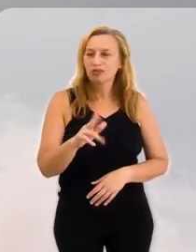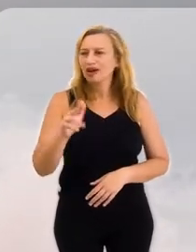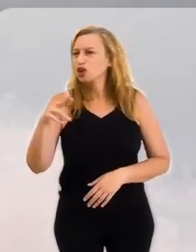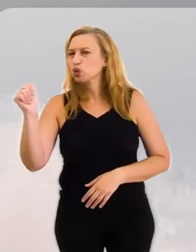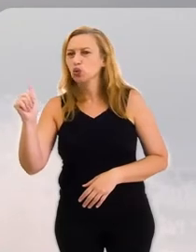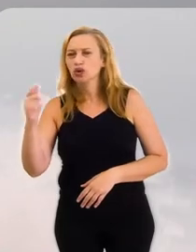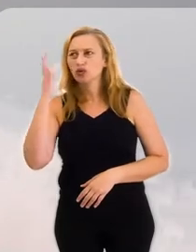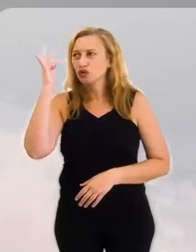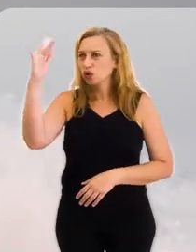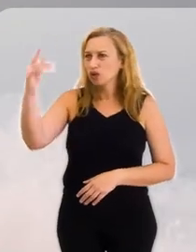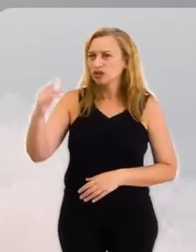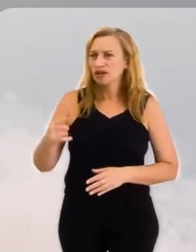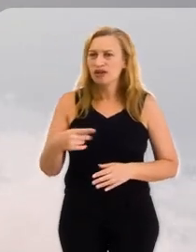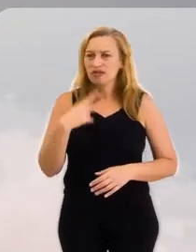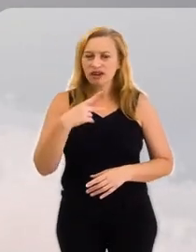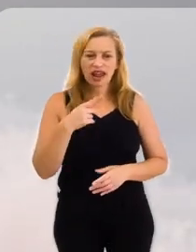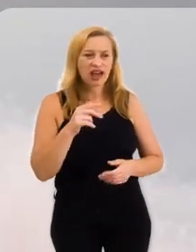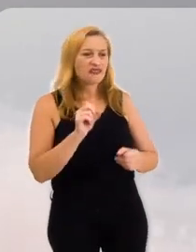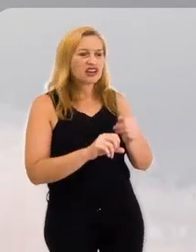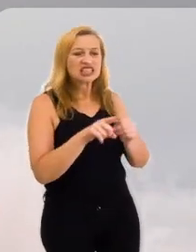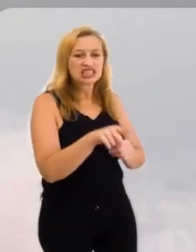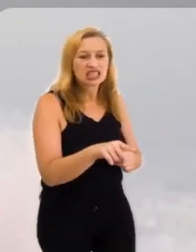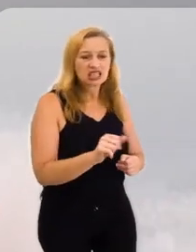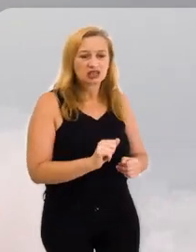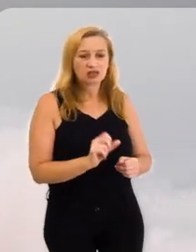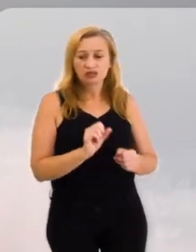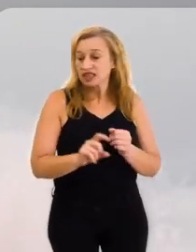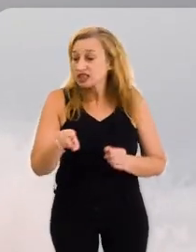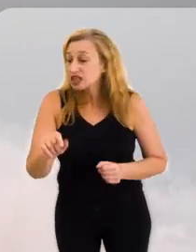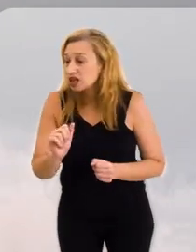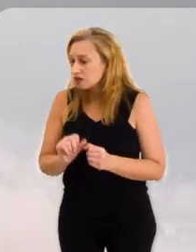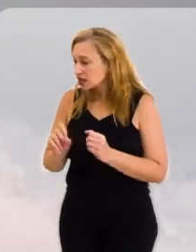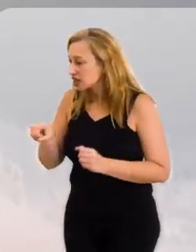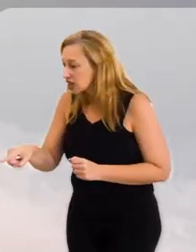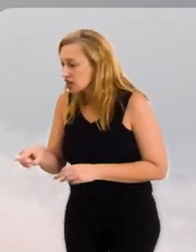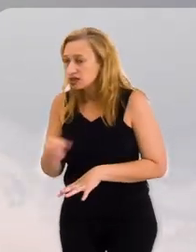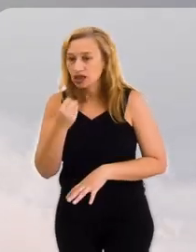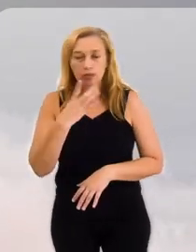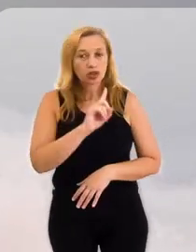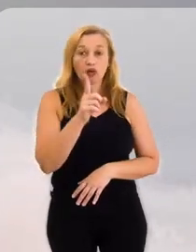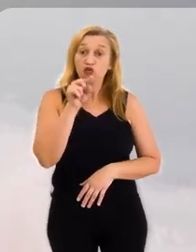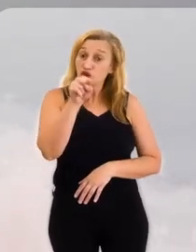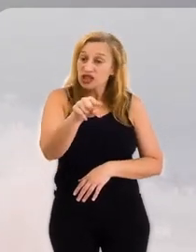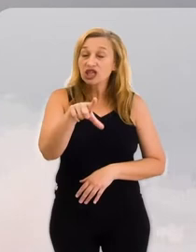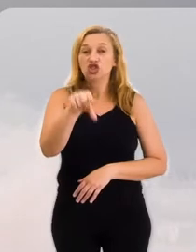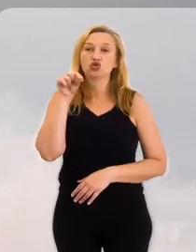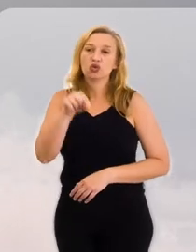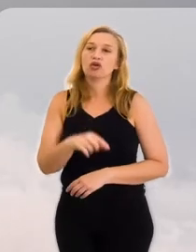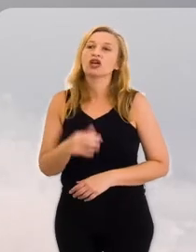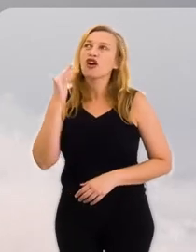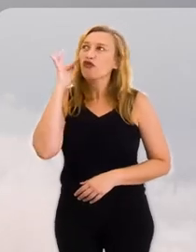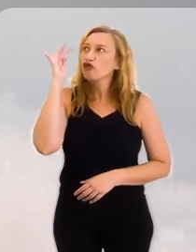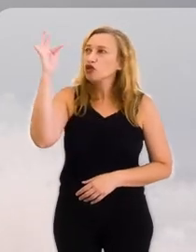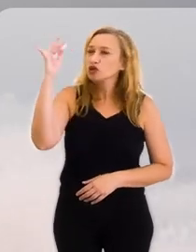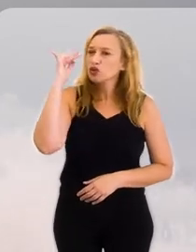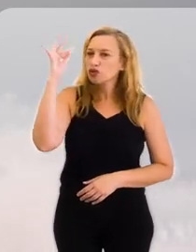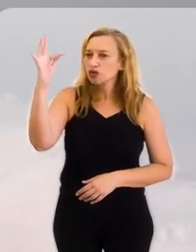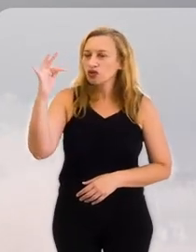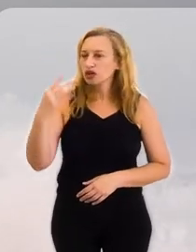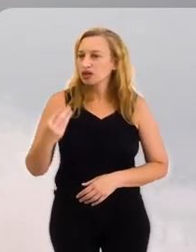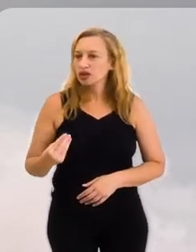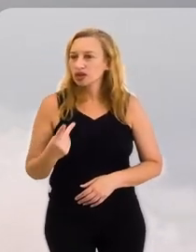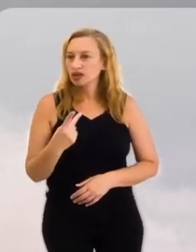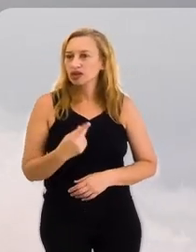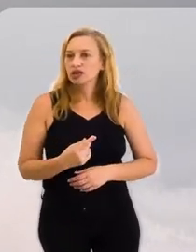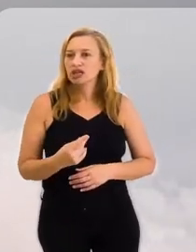não como ficou o seu chegar para você me dizer faça isso porque isso é bom Essas foram é tua a filosofia não